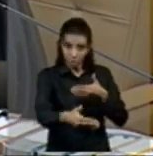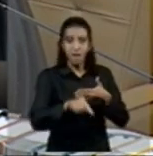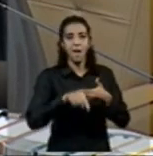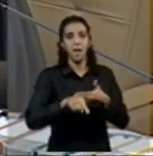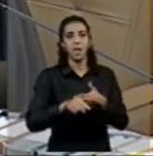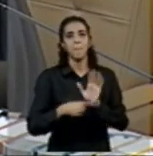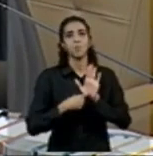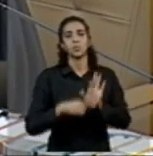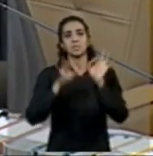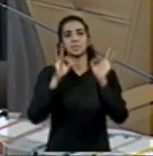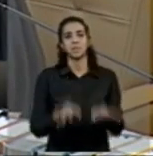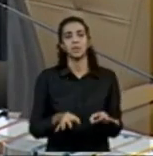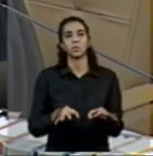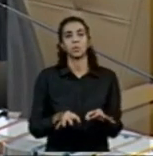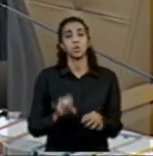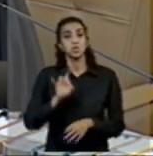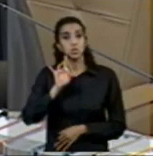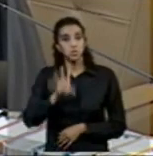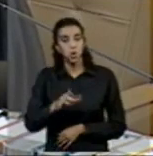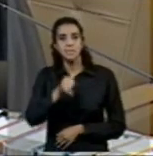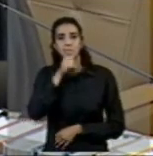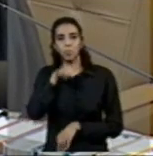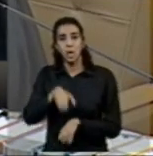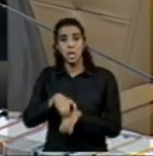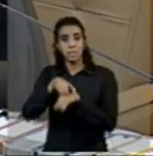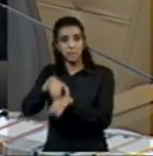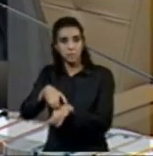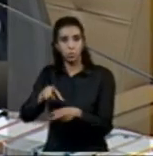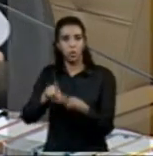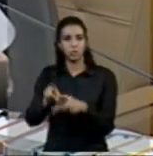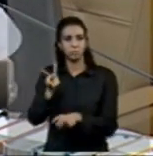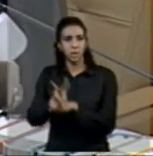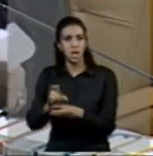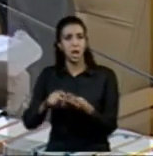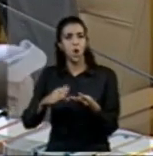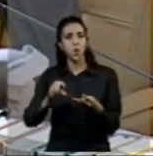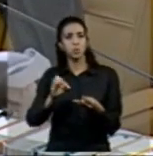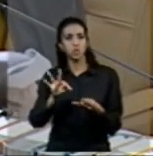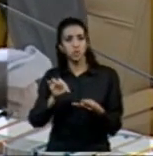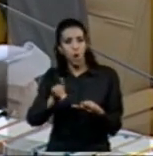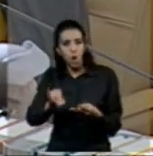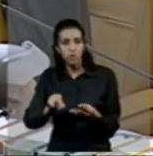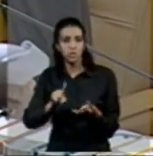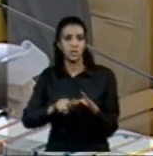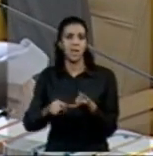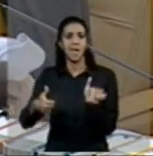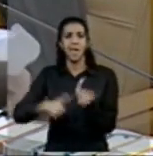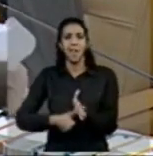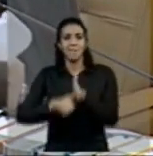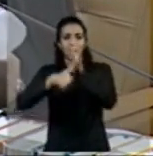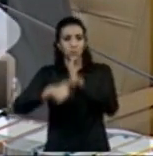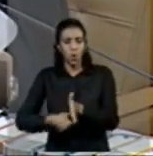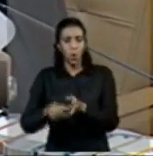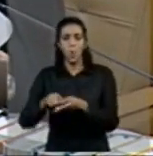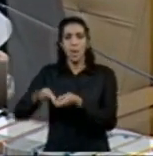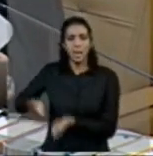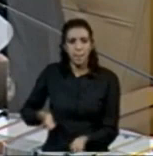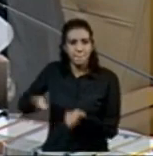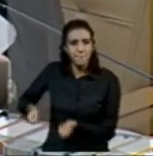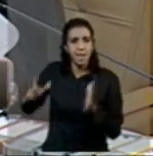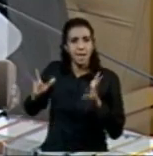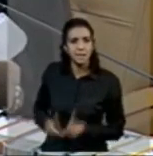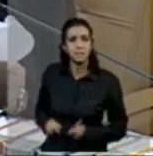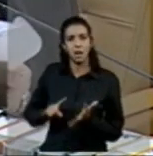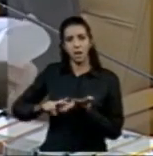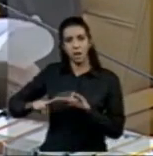que apenas atividades de transporte, conservação, custódia, operação de elevadores, limpeza, entre outras,